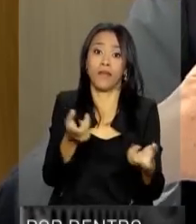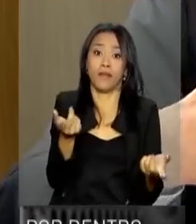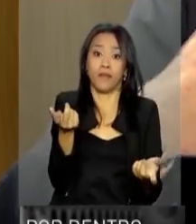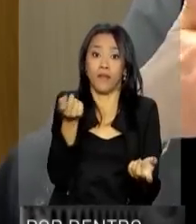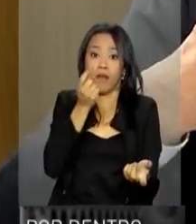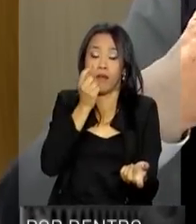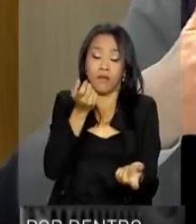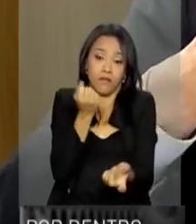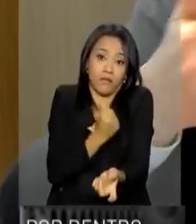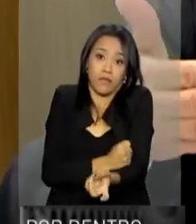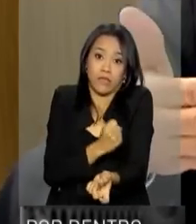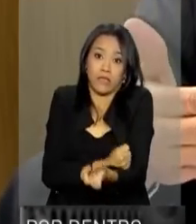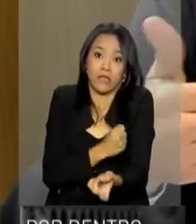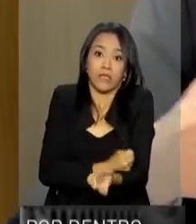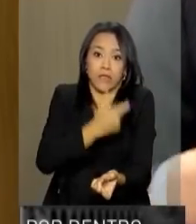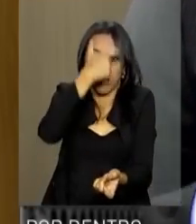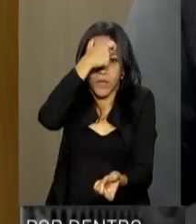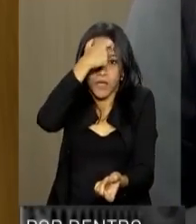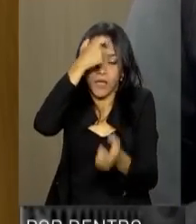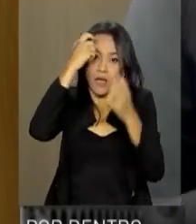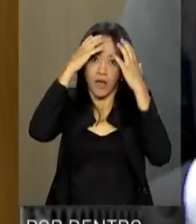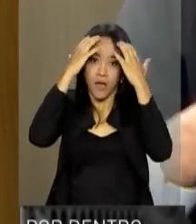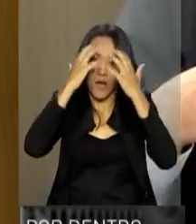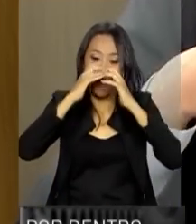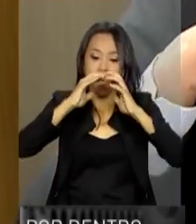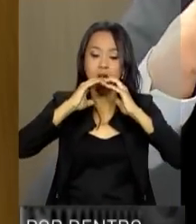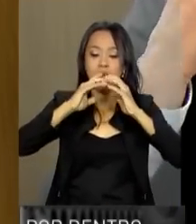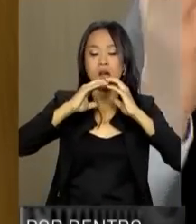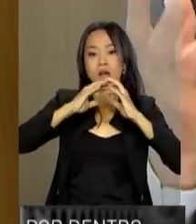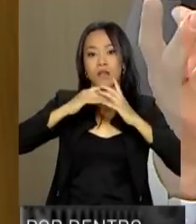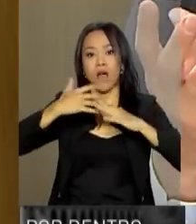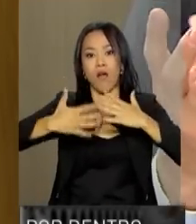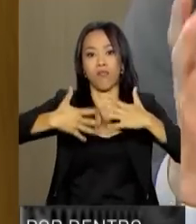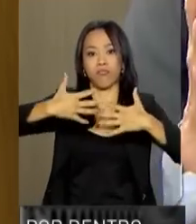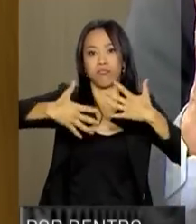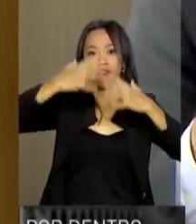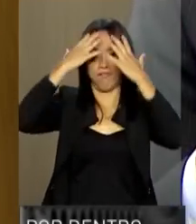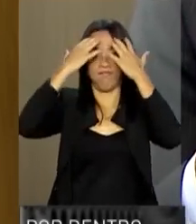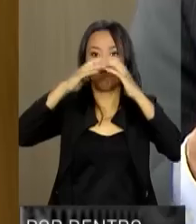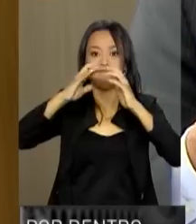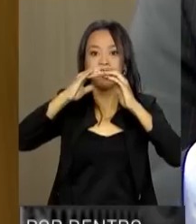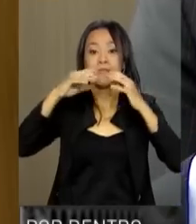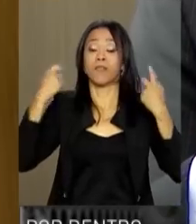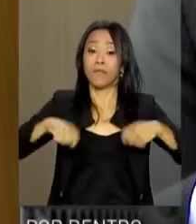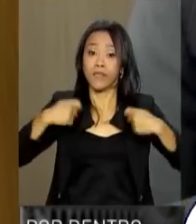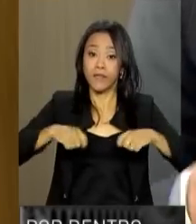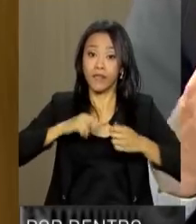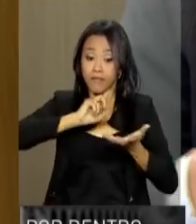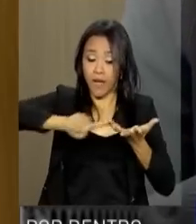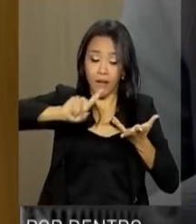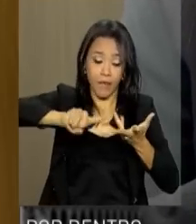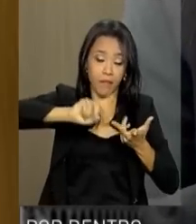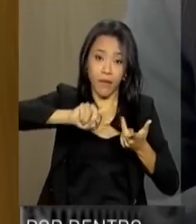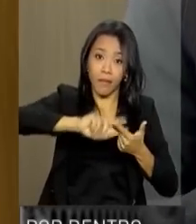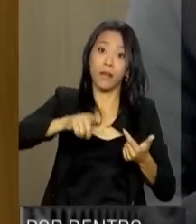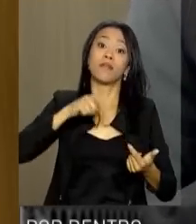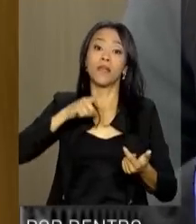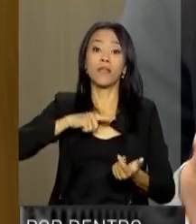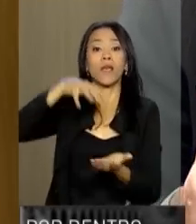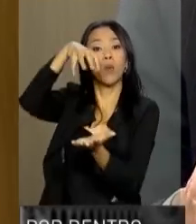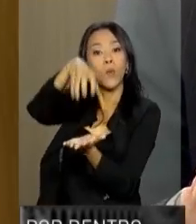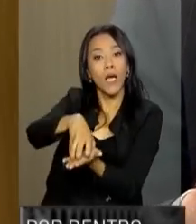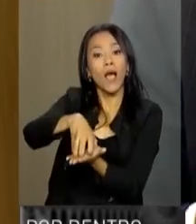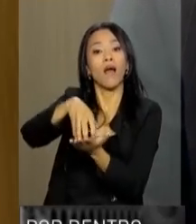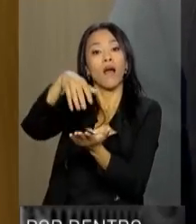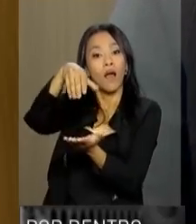mais facilidade que o cérebro ainda da informação então tem uma série de questões que têm que ser atacada junto tem que ter o abrigo não estamos